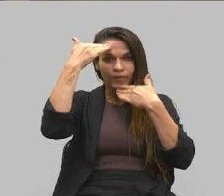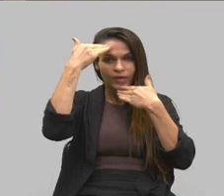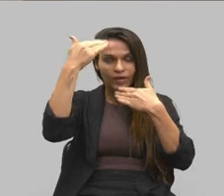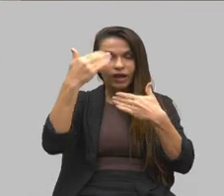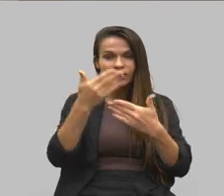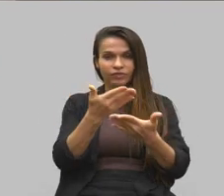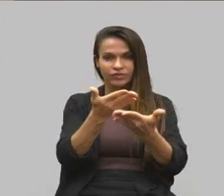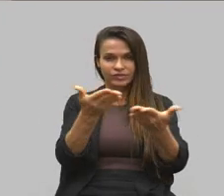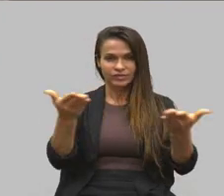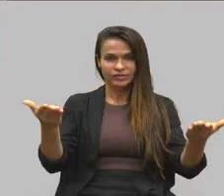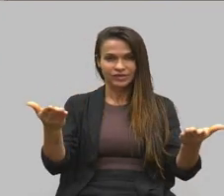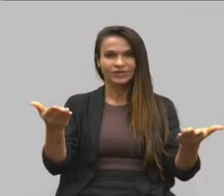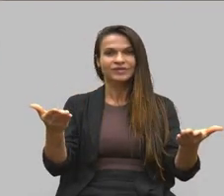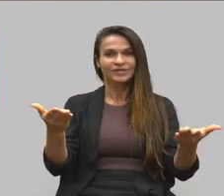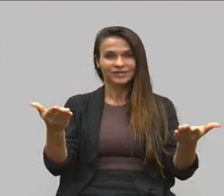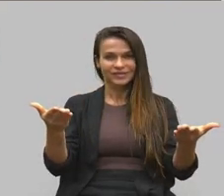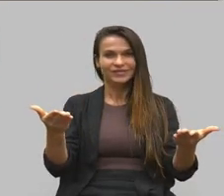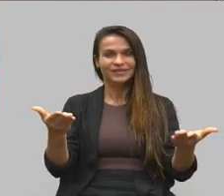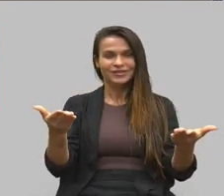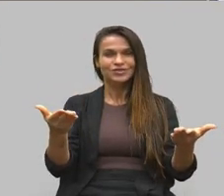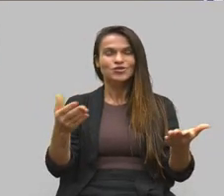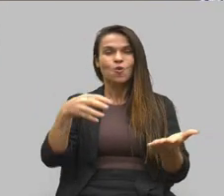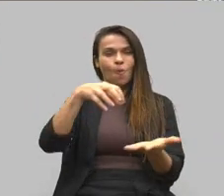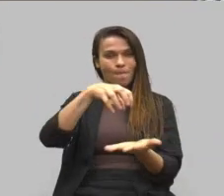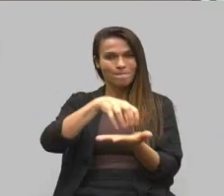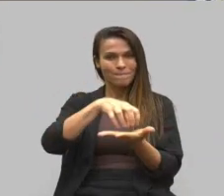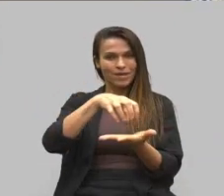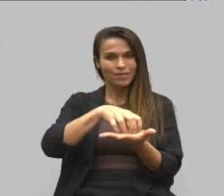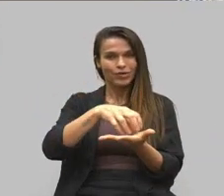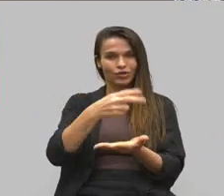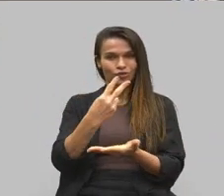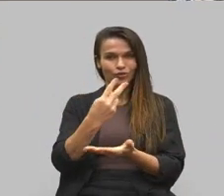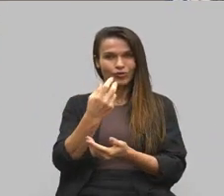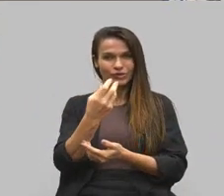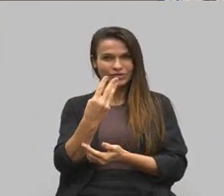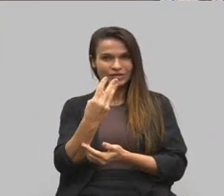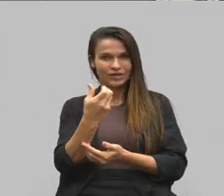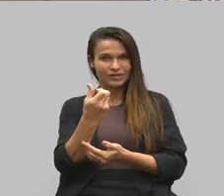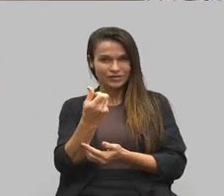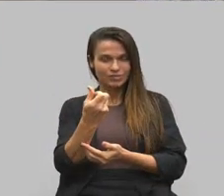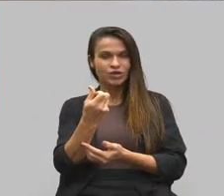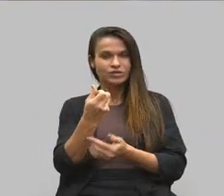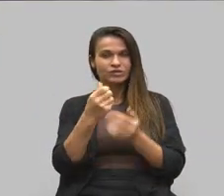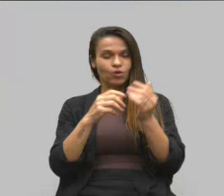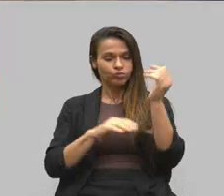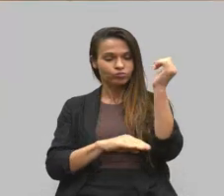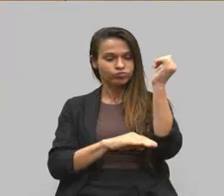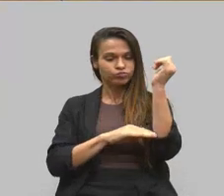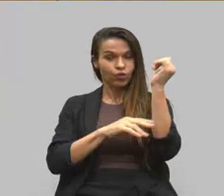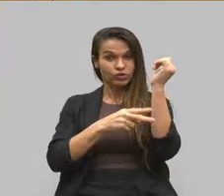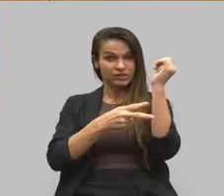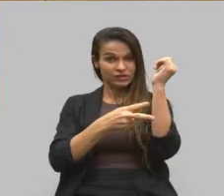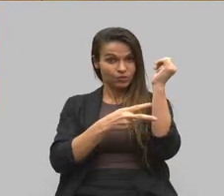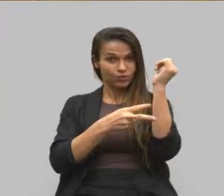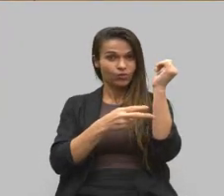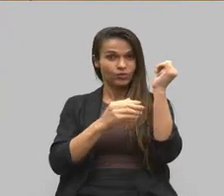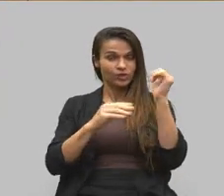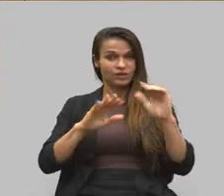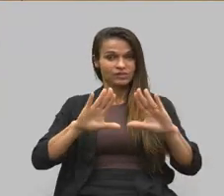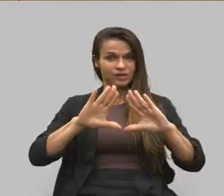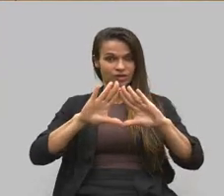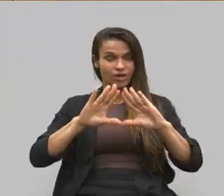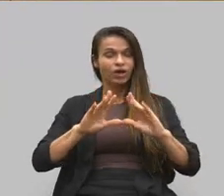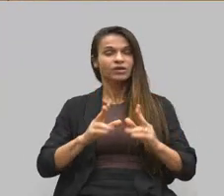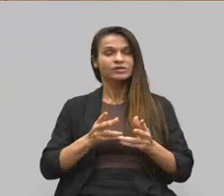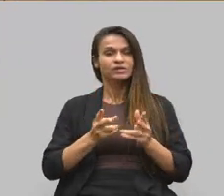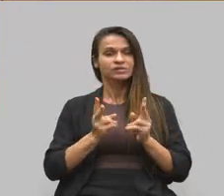vocês o meu gabinete é o gabinete 236 localizado no segundo andar dessa casa sempre à